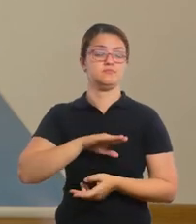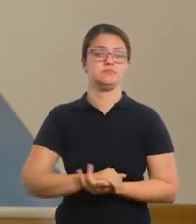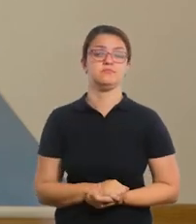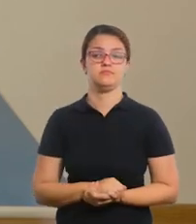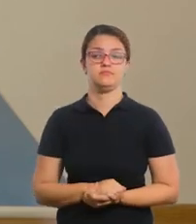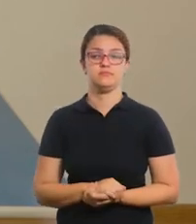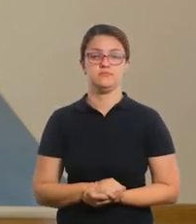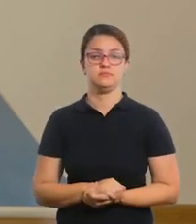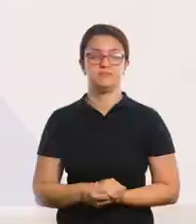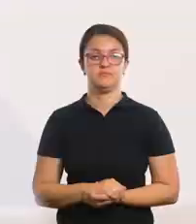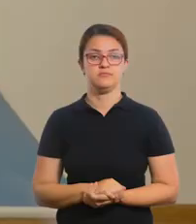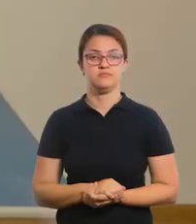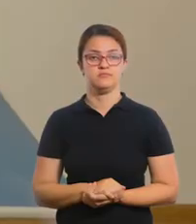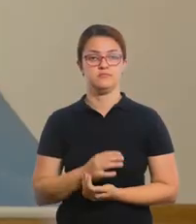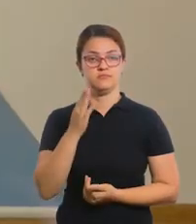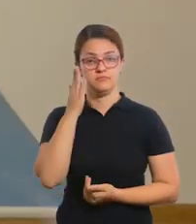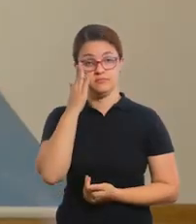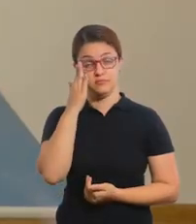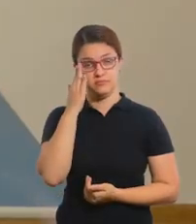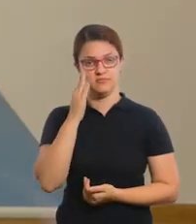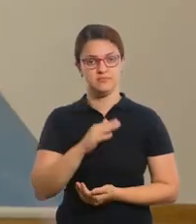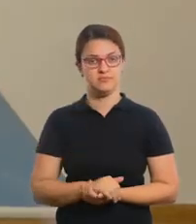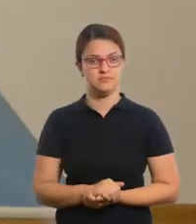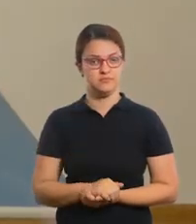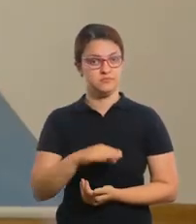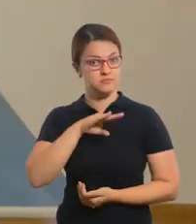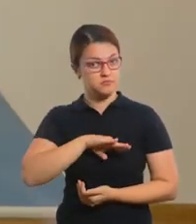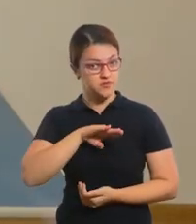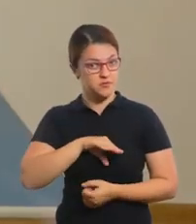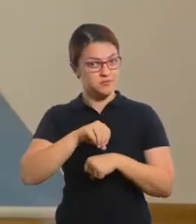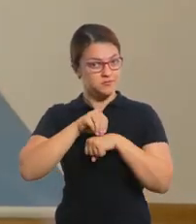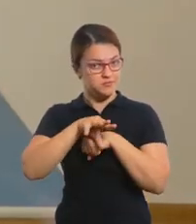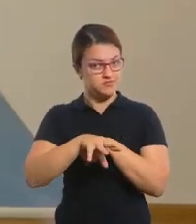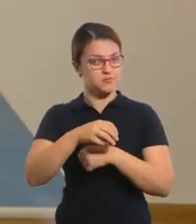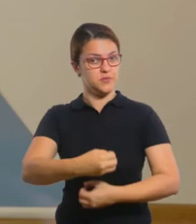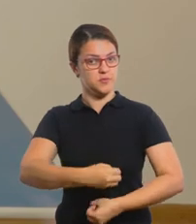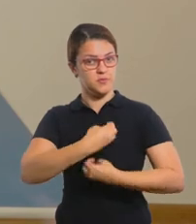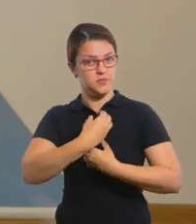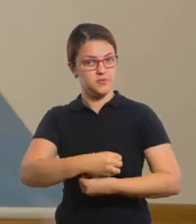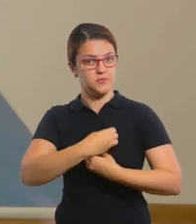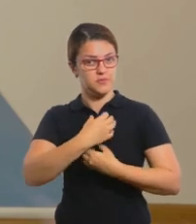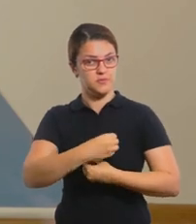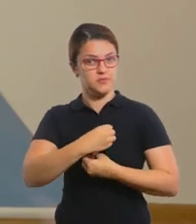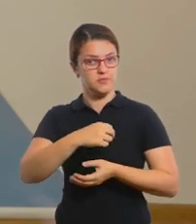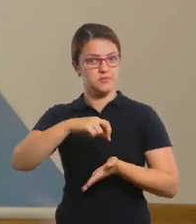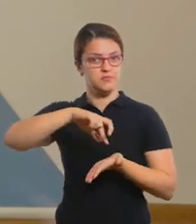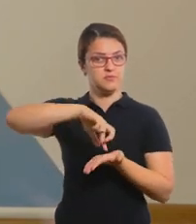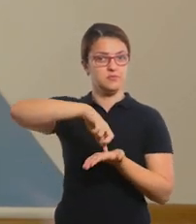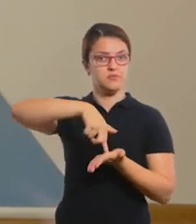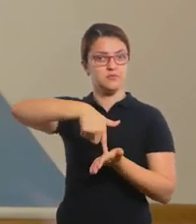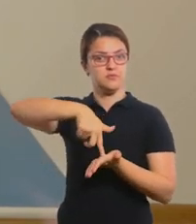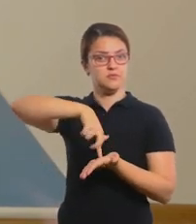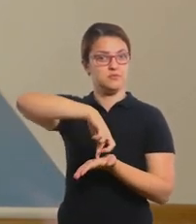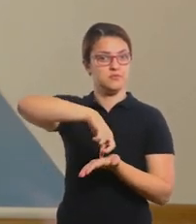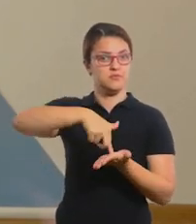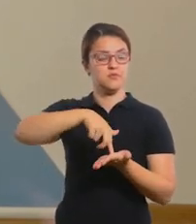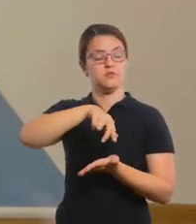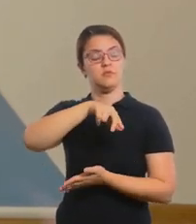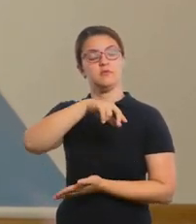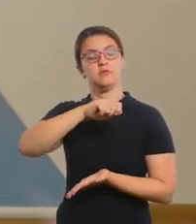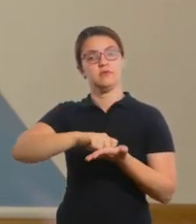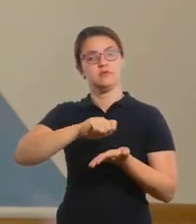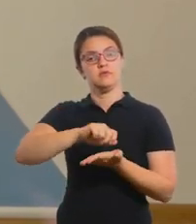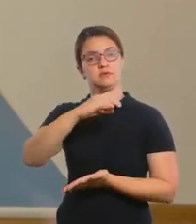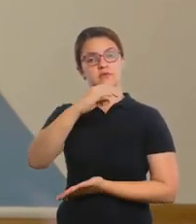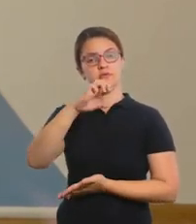de língua portuguesa. Para a língua portuguesa, tem como sugestão o poema A Bailarina, de